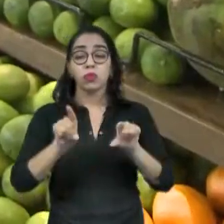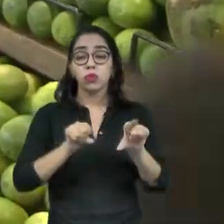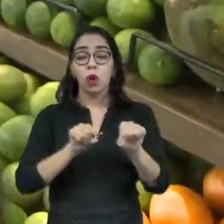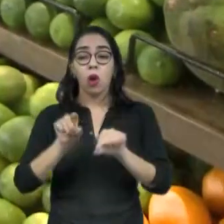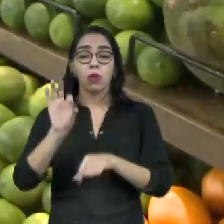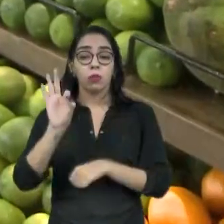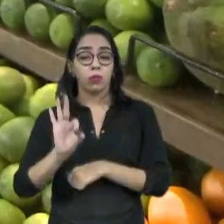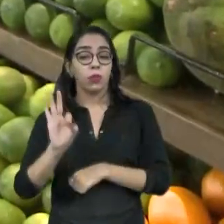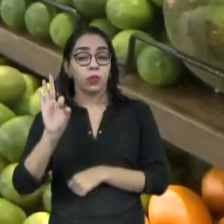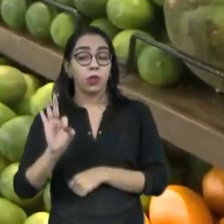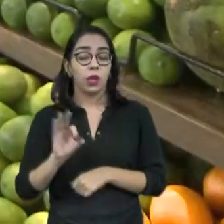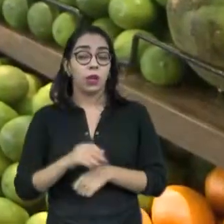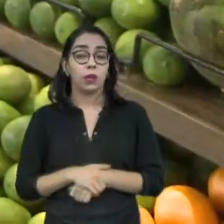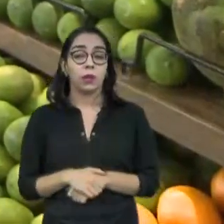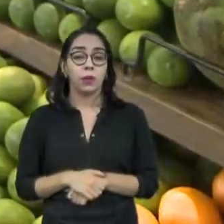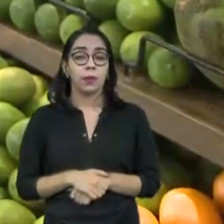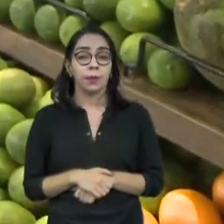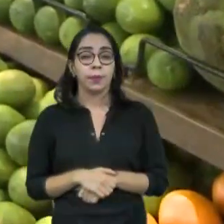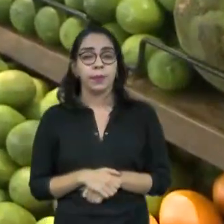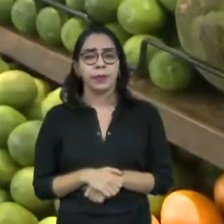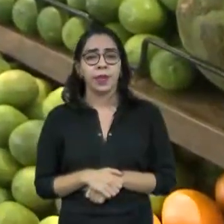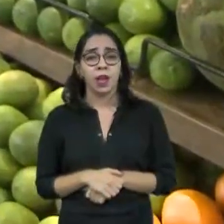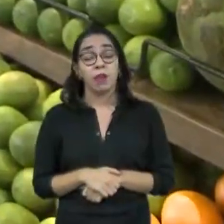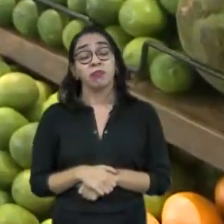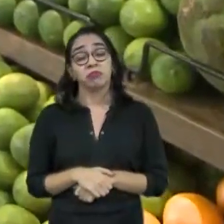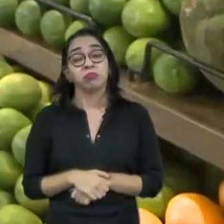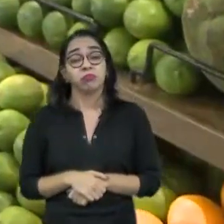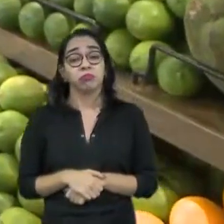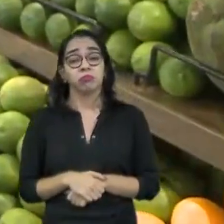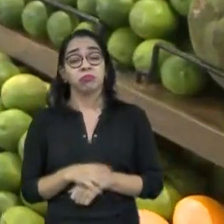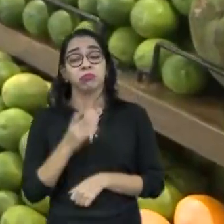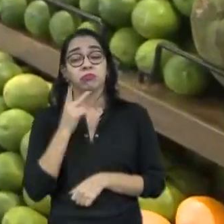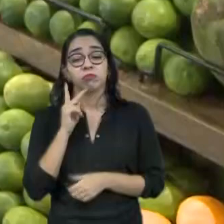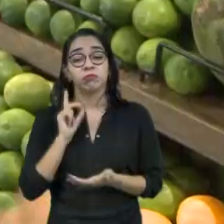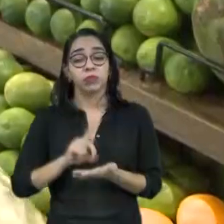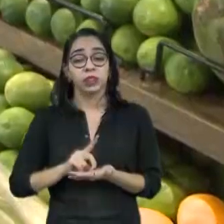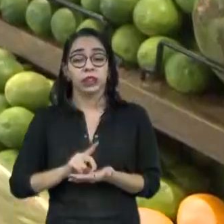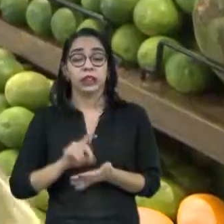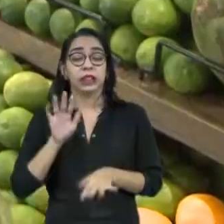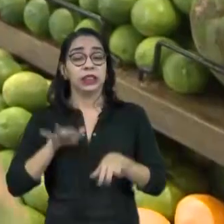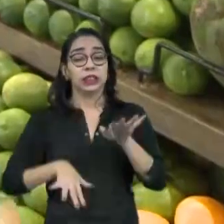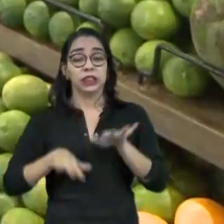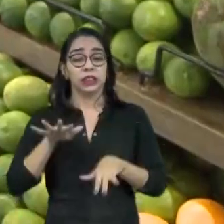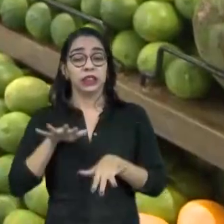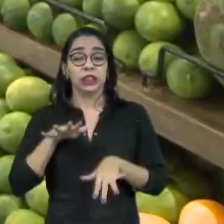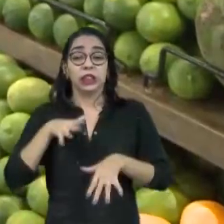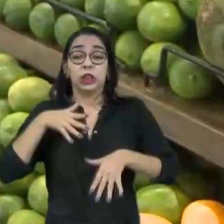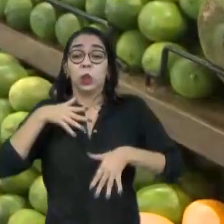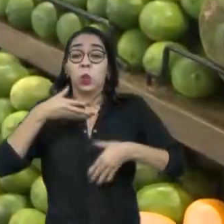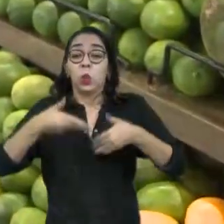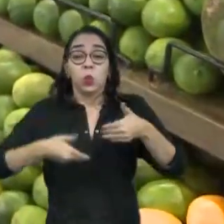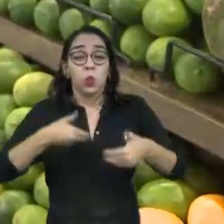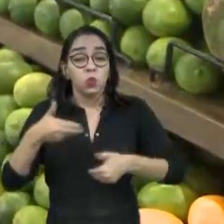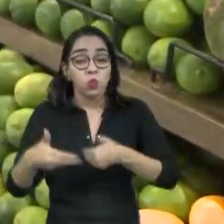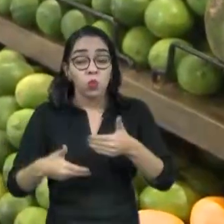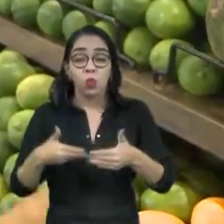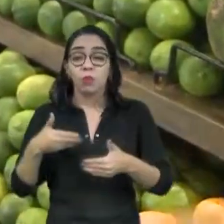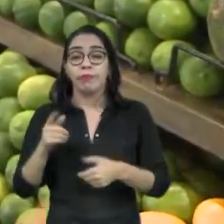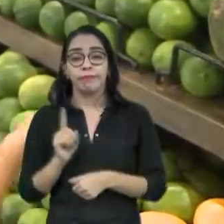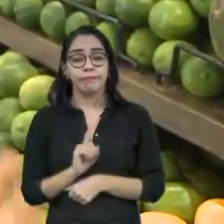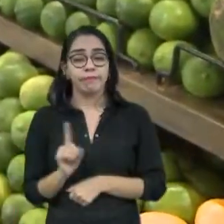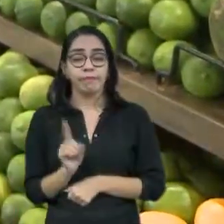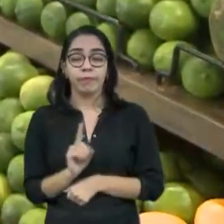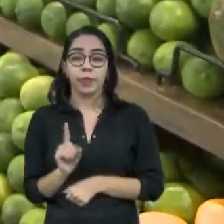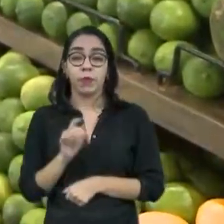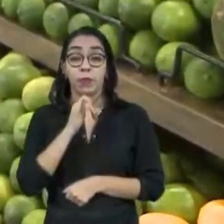menos assim às vezes mas que eu tenho muito assim esse cuidado todo aí eu tô mentindo mas não assim geralmente